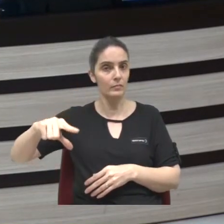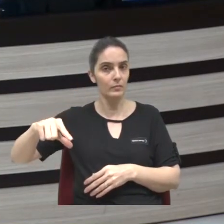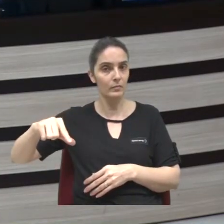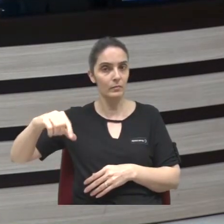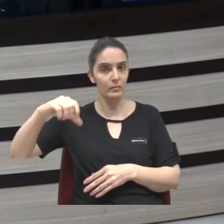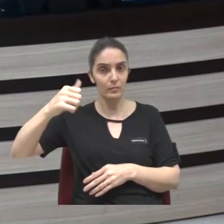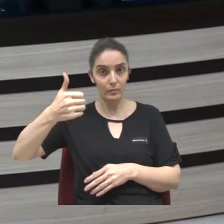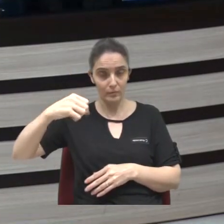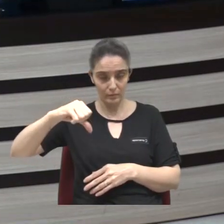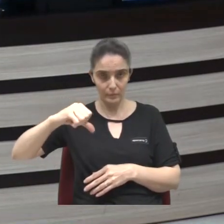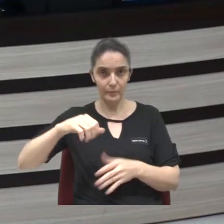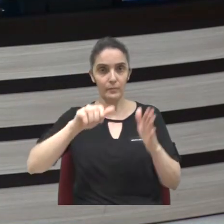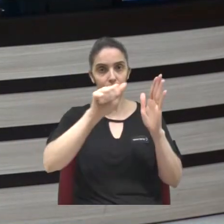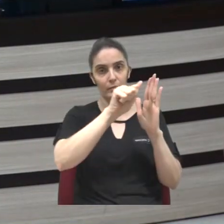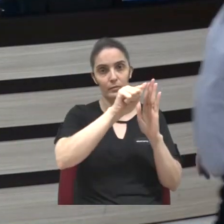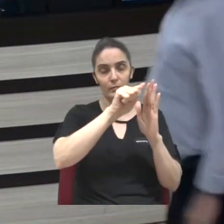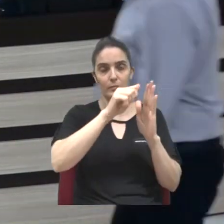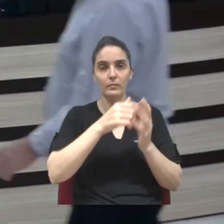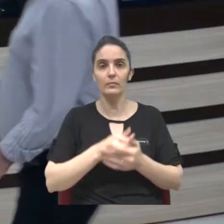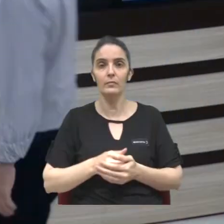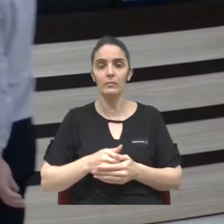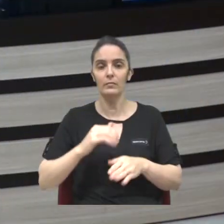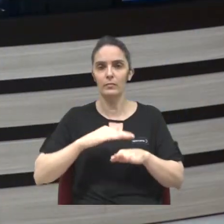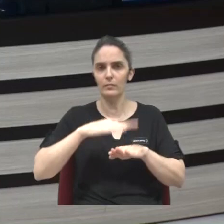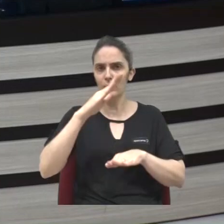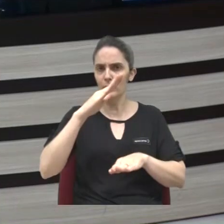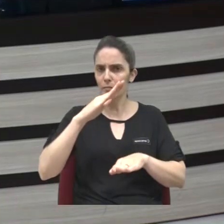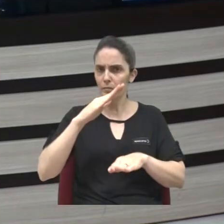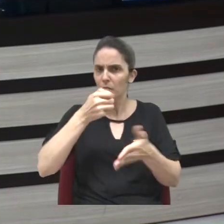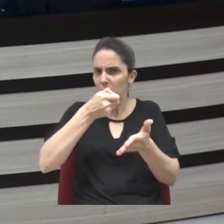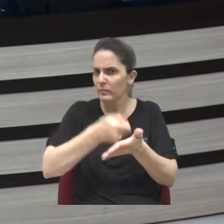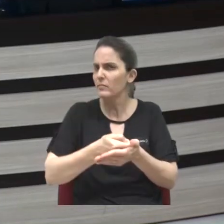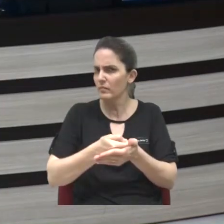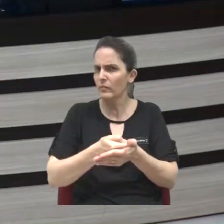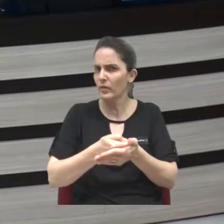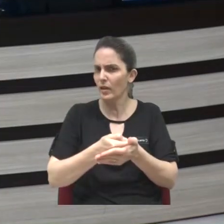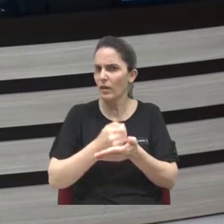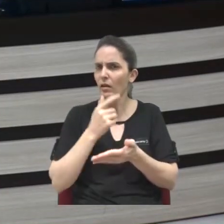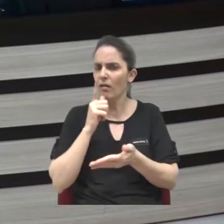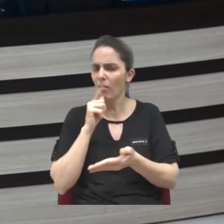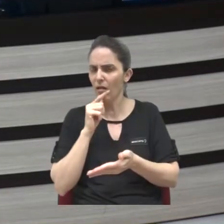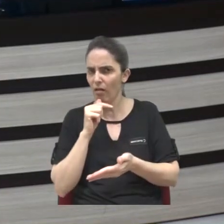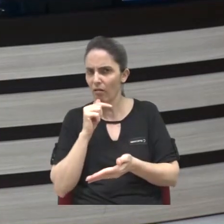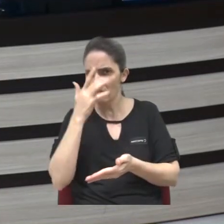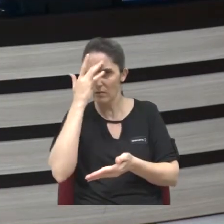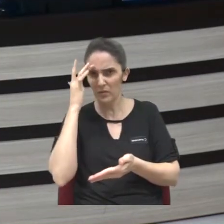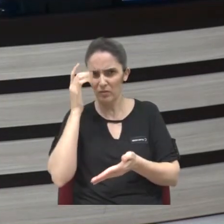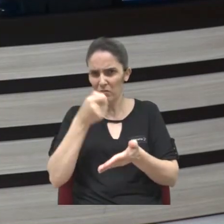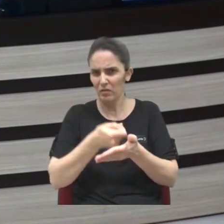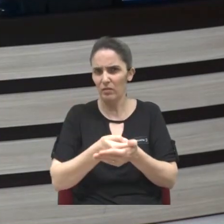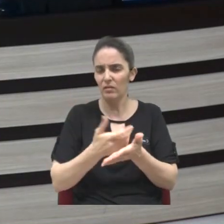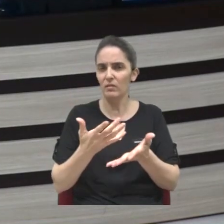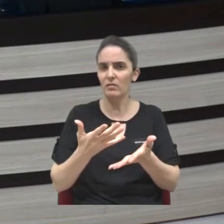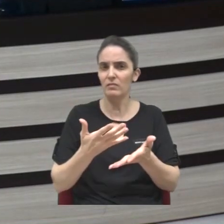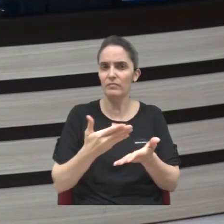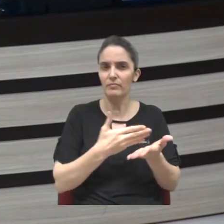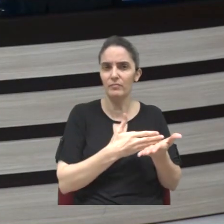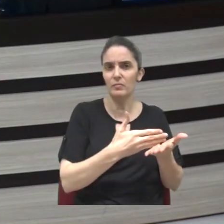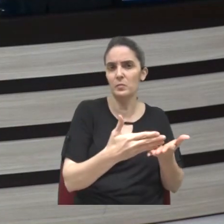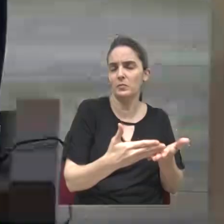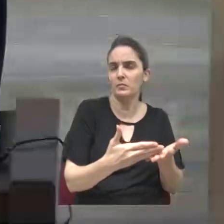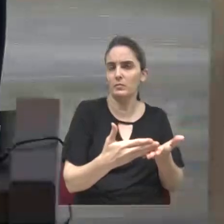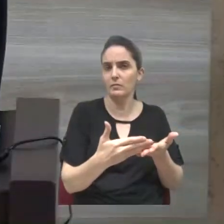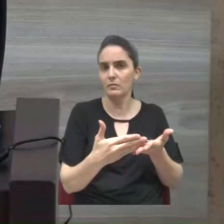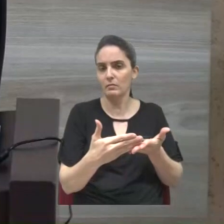Letra A. Aumento de cobrança nas contas de águas dos consumidores. Inicialmente, cabe retroagirmos ao